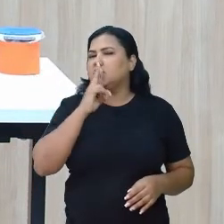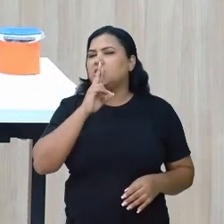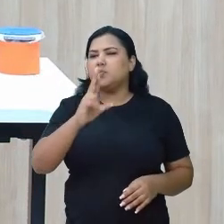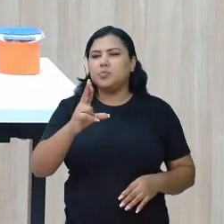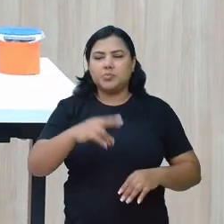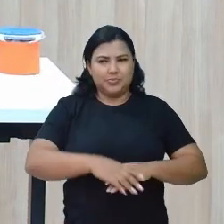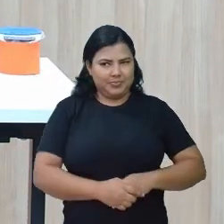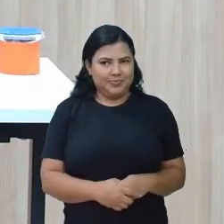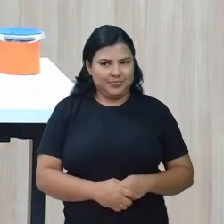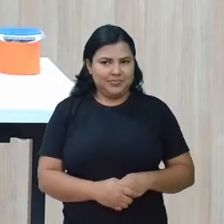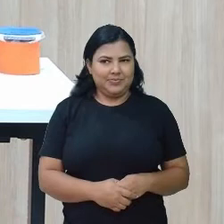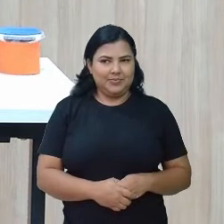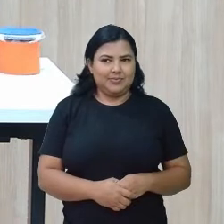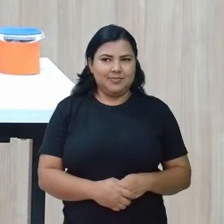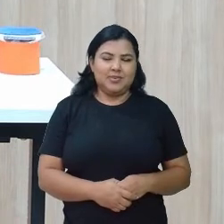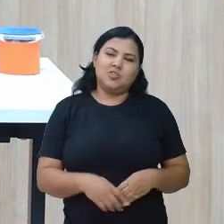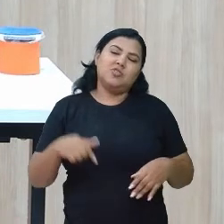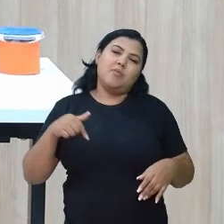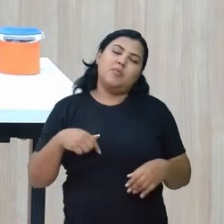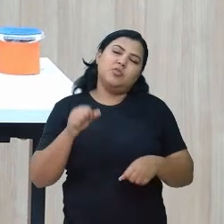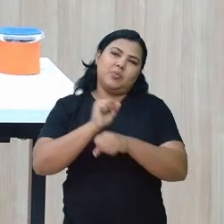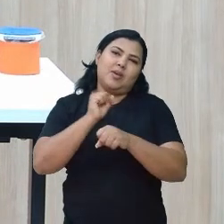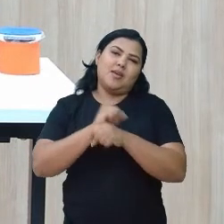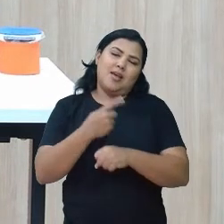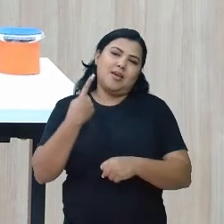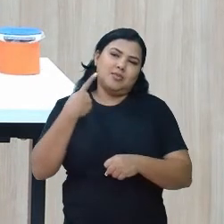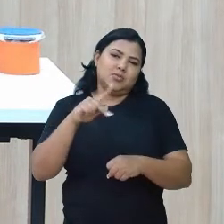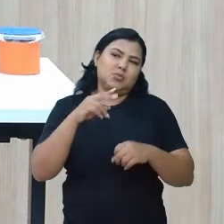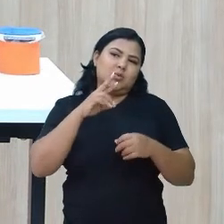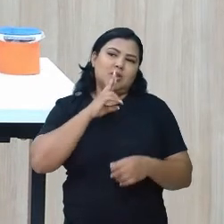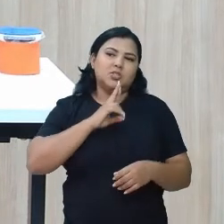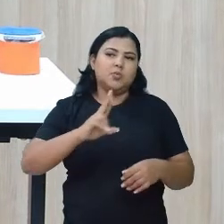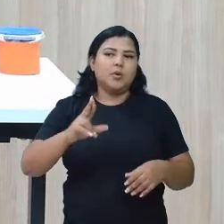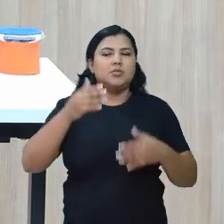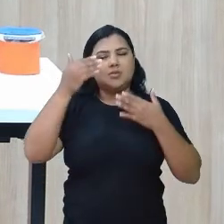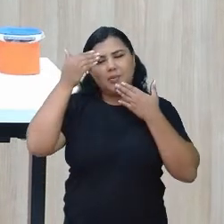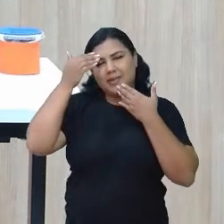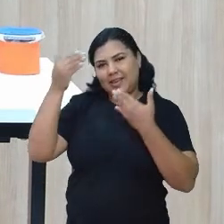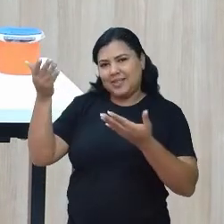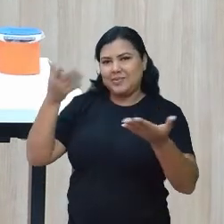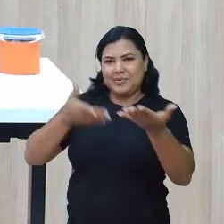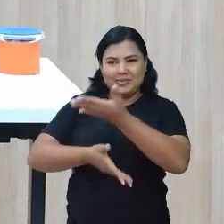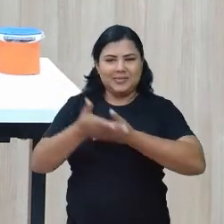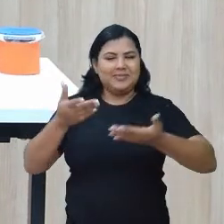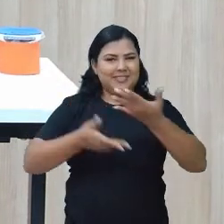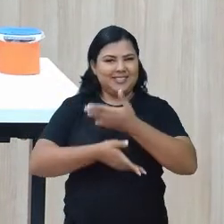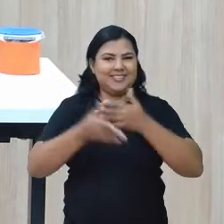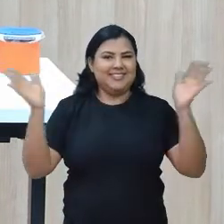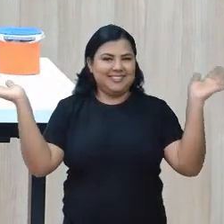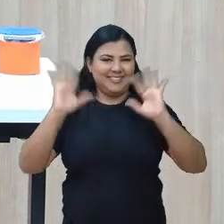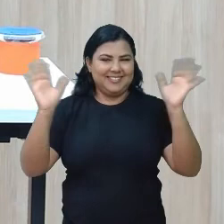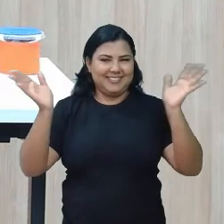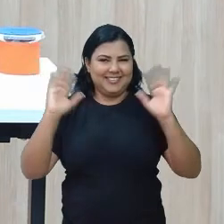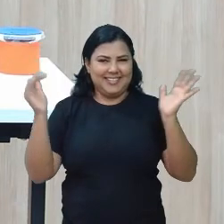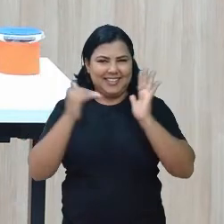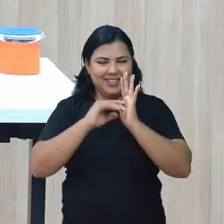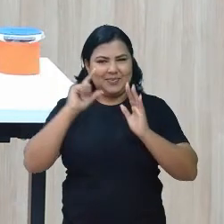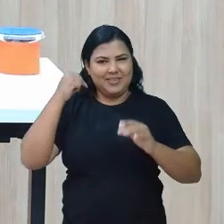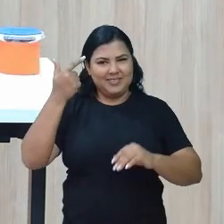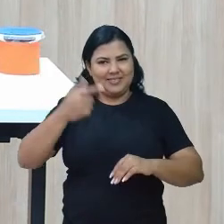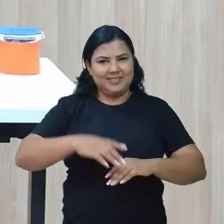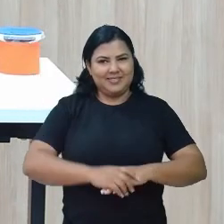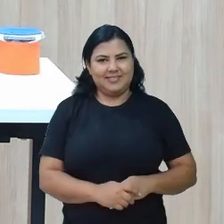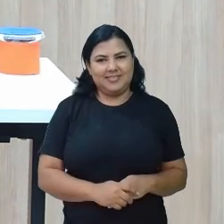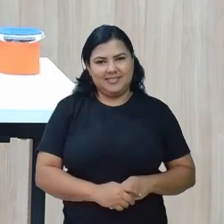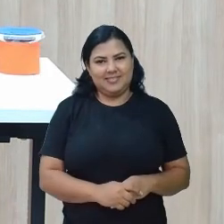isso daí? Tá certo? A gente vai ficar aguardando sua resposta. Muitíssimo obrigado pela participação. Tchau, tchau e até a próxima.